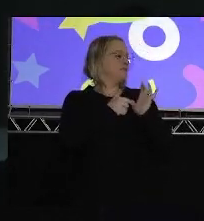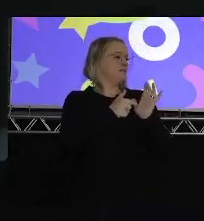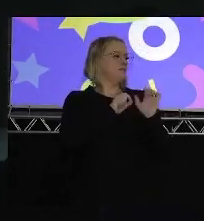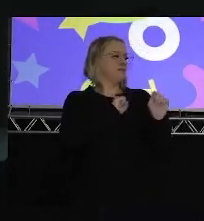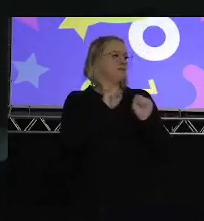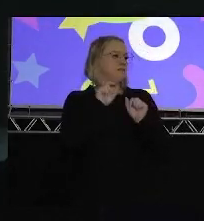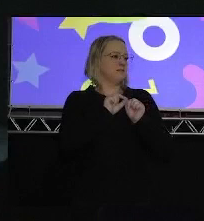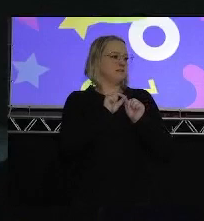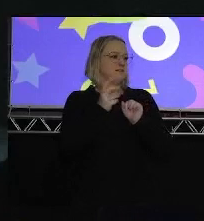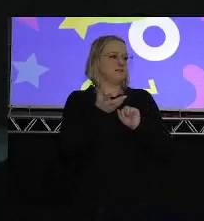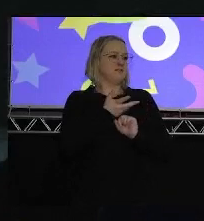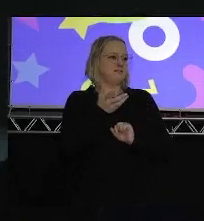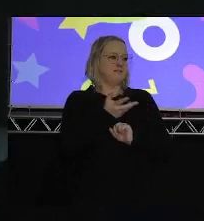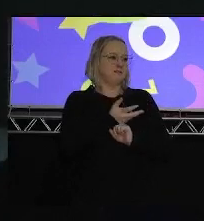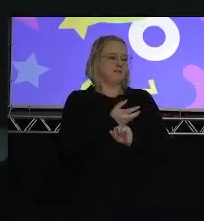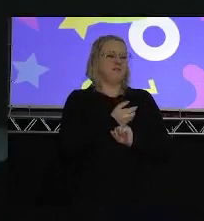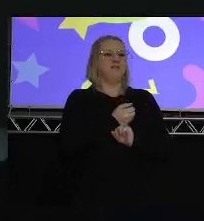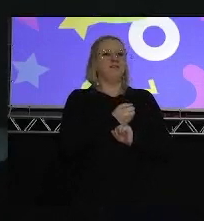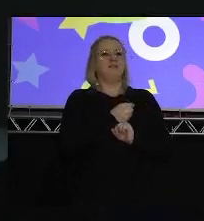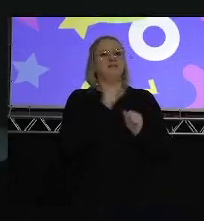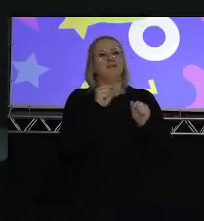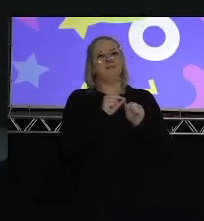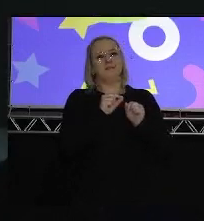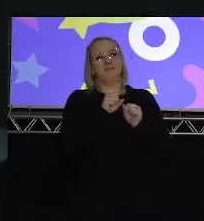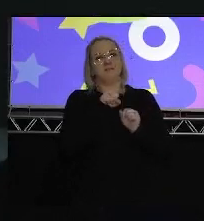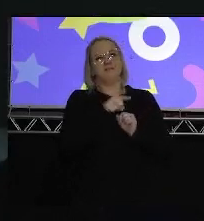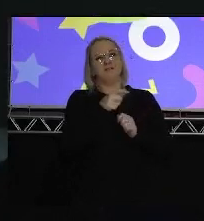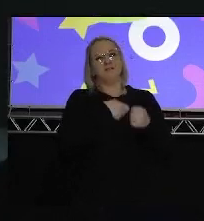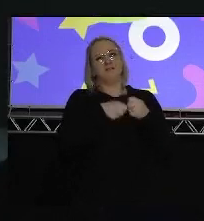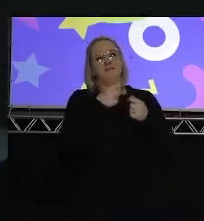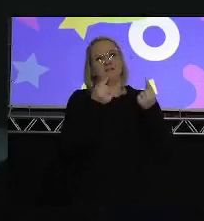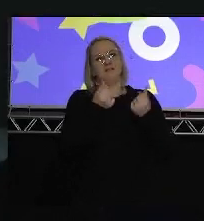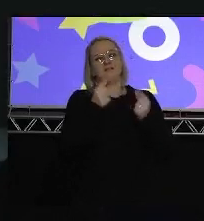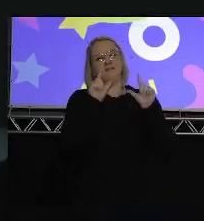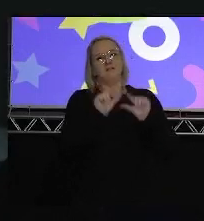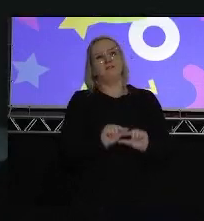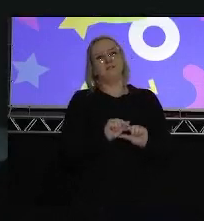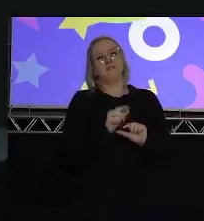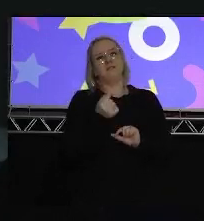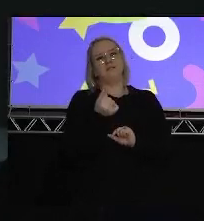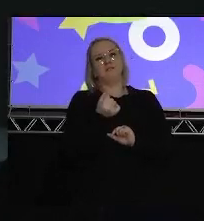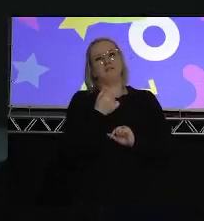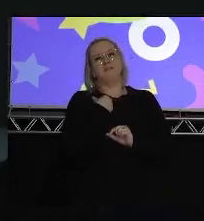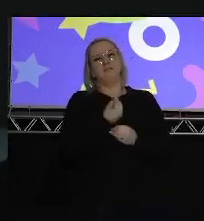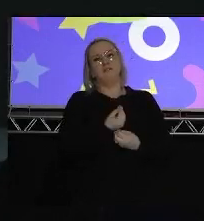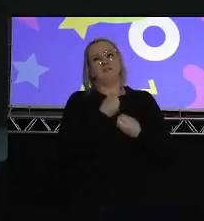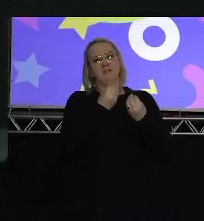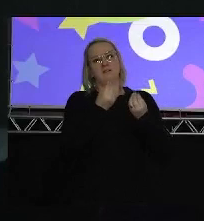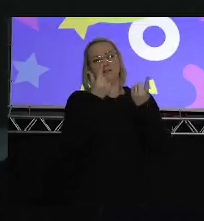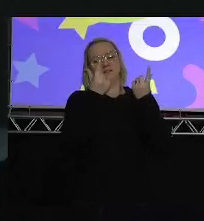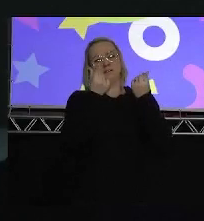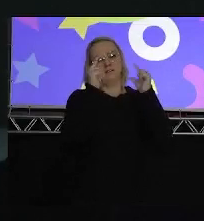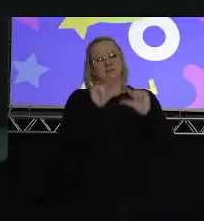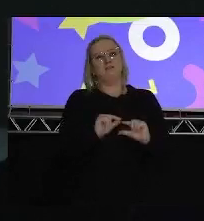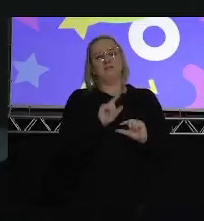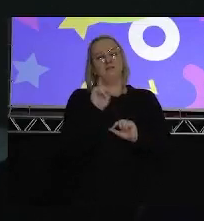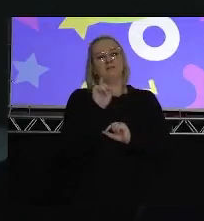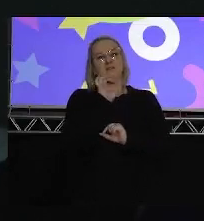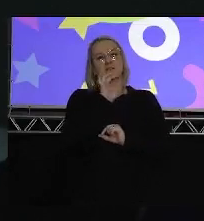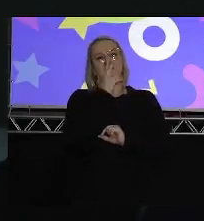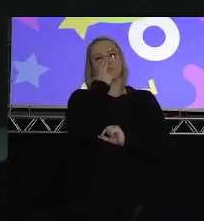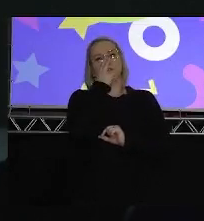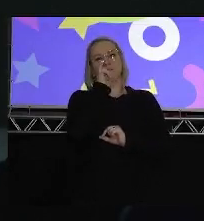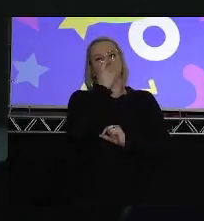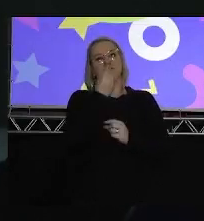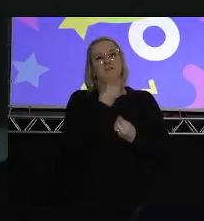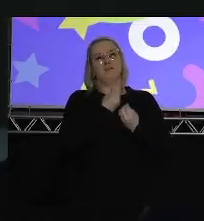com que a agilidade fizesse com que eles economizassem dinheiro, deixassem de desperdiçar. Não foi só efetivamente